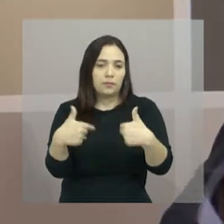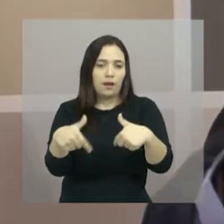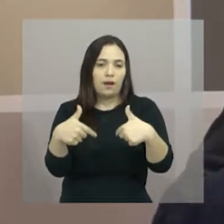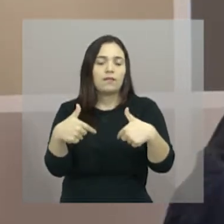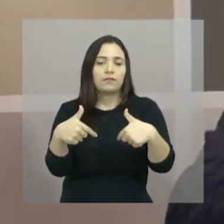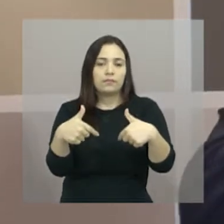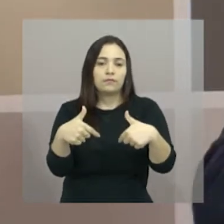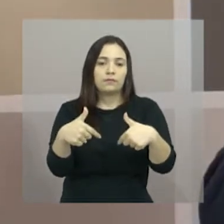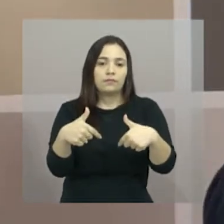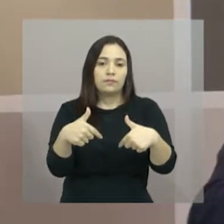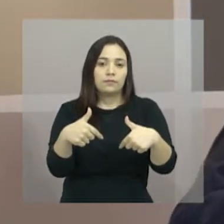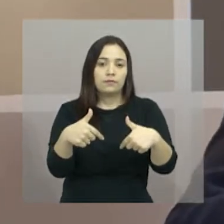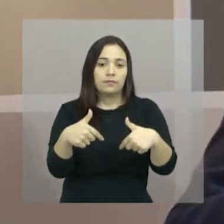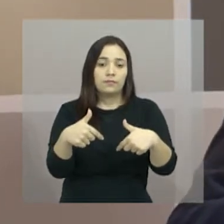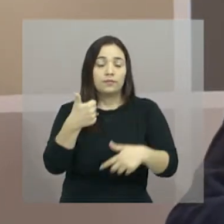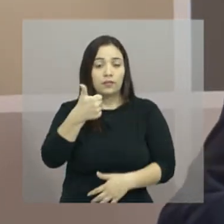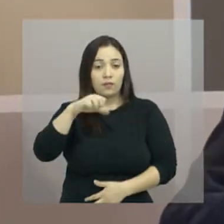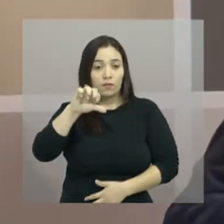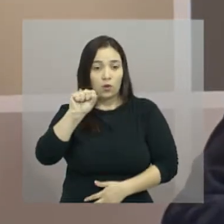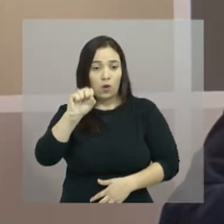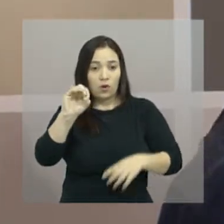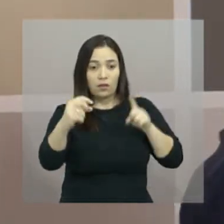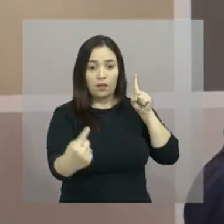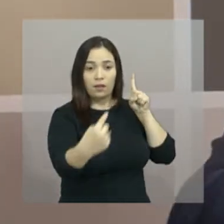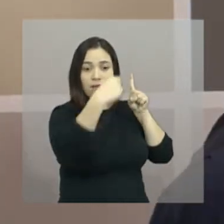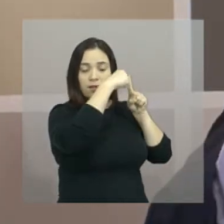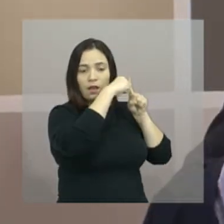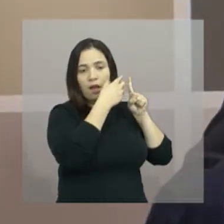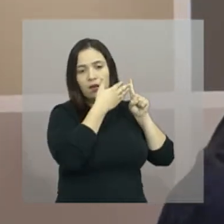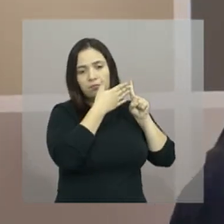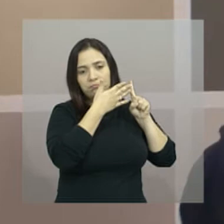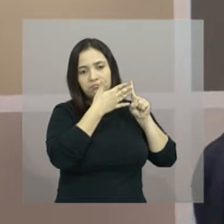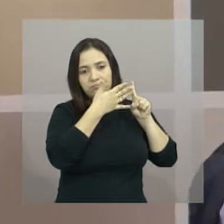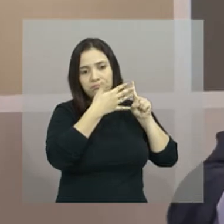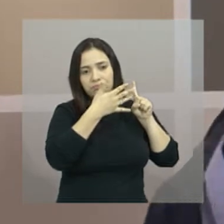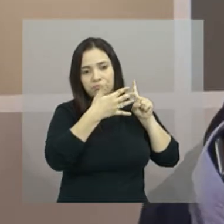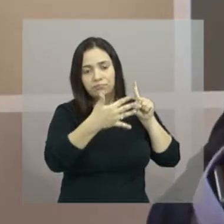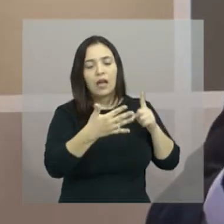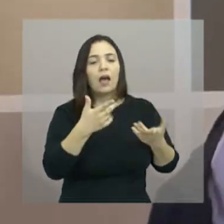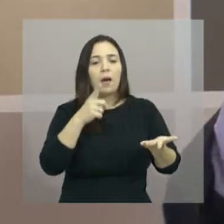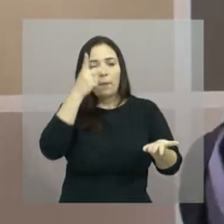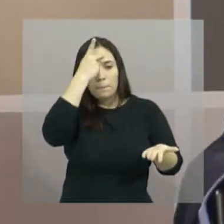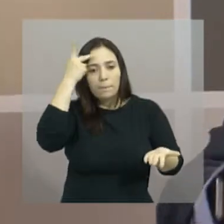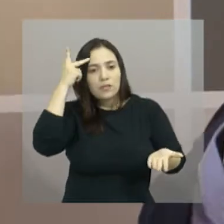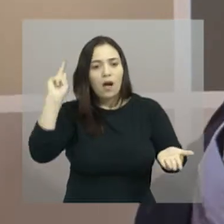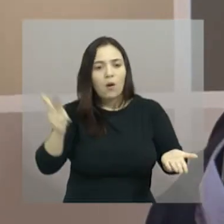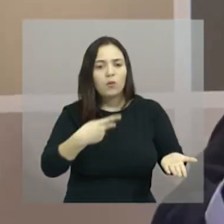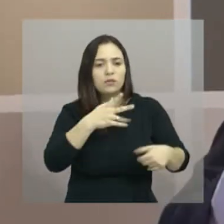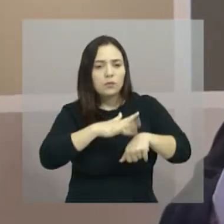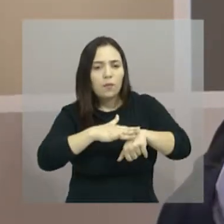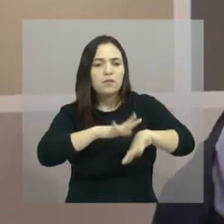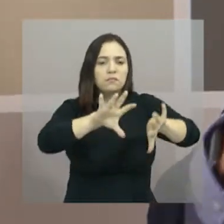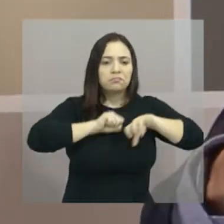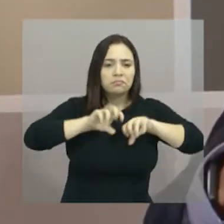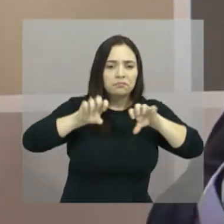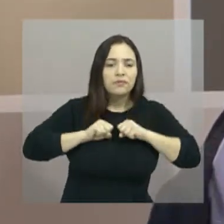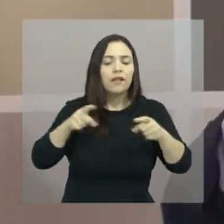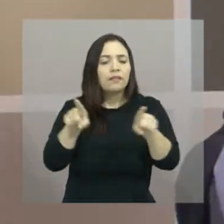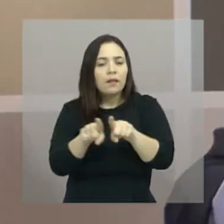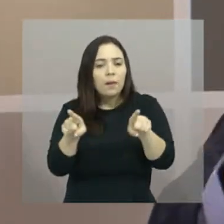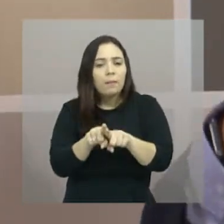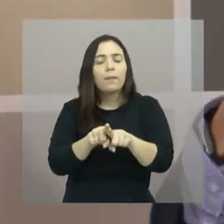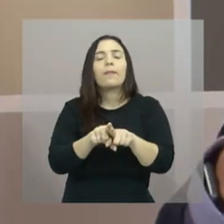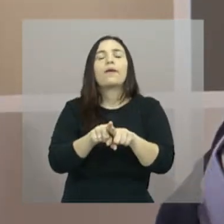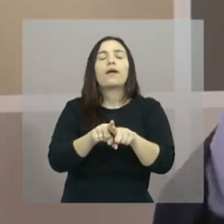está desde a década de 80, depois da transição epidemiológica, envelhecendo, tendo muito mais doenças crônicas, vivendo mais, com a saúde muito melhor, com a qualidade de vida